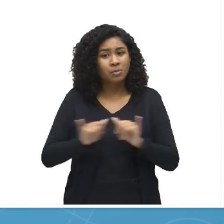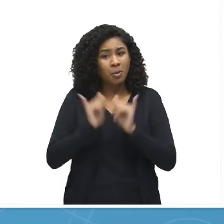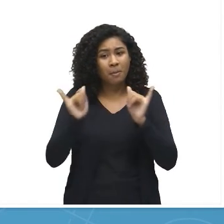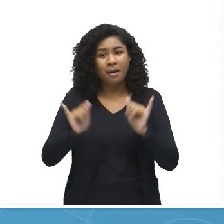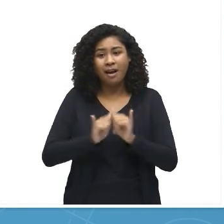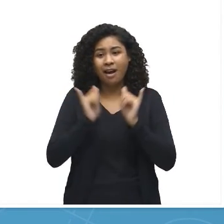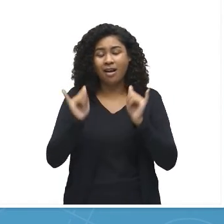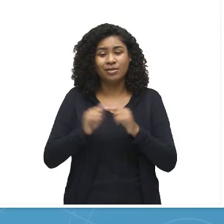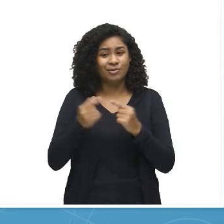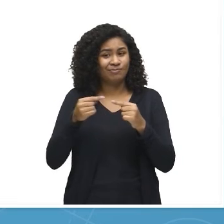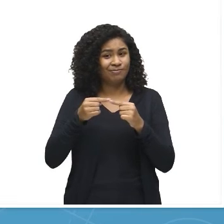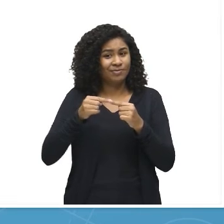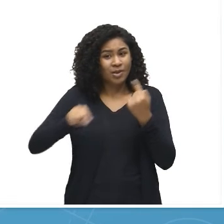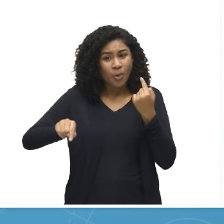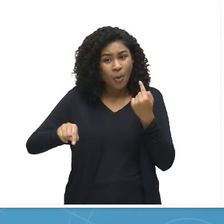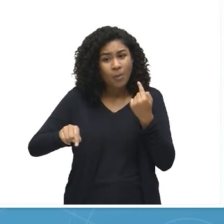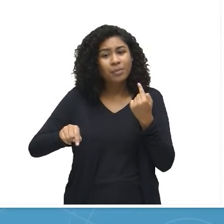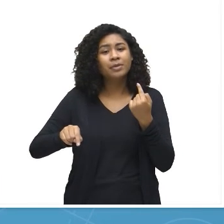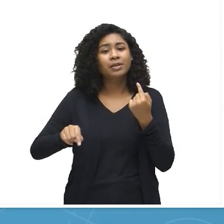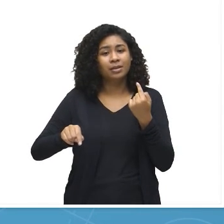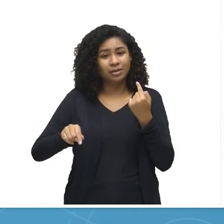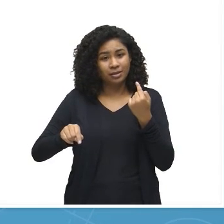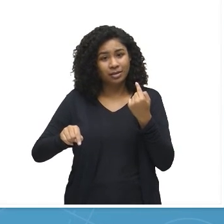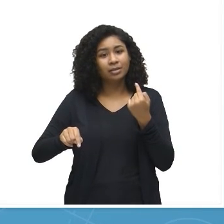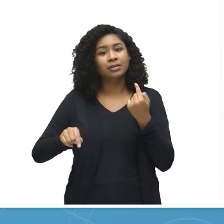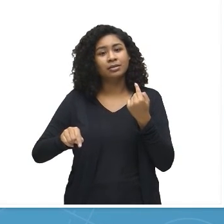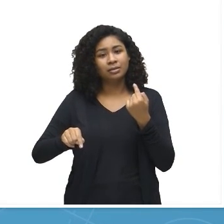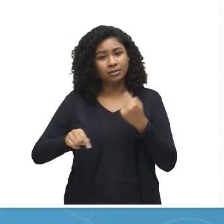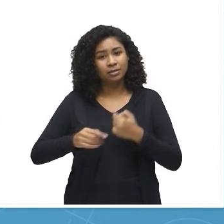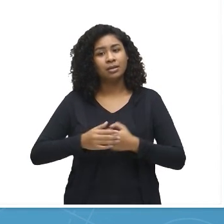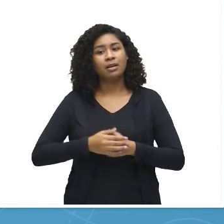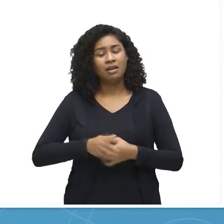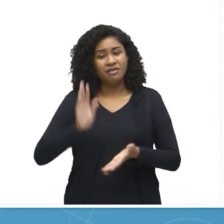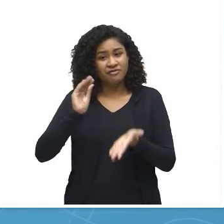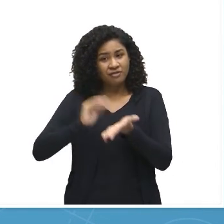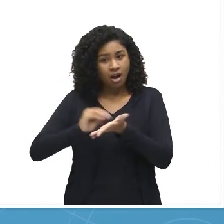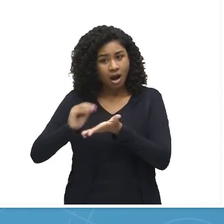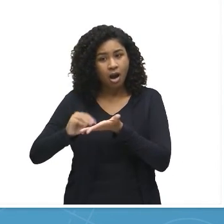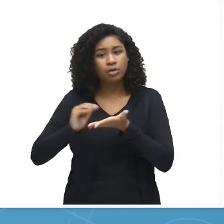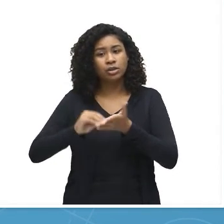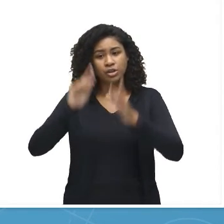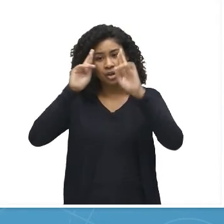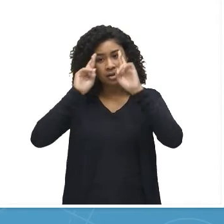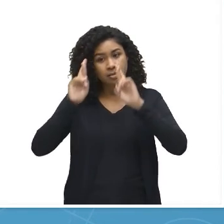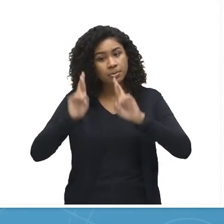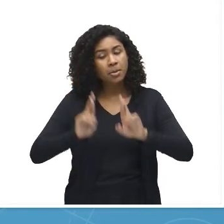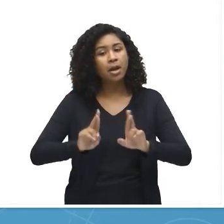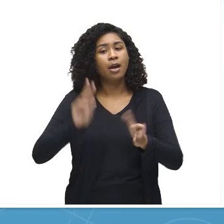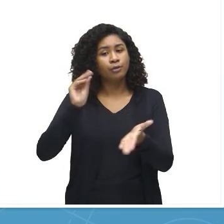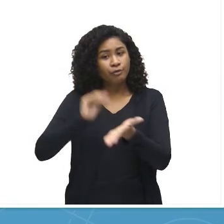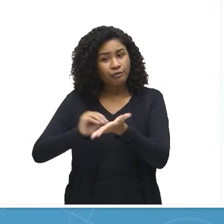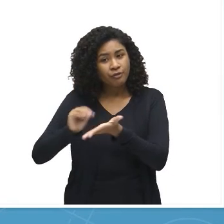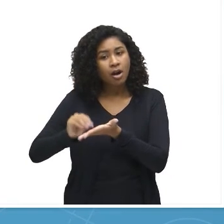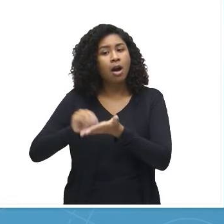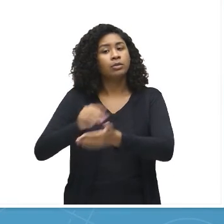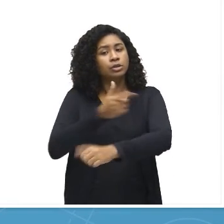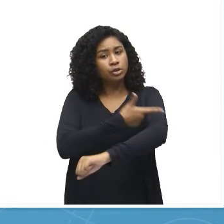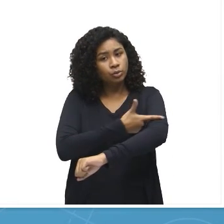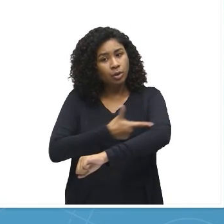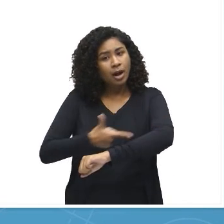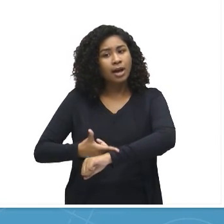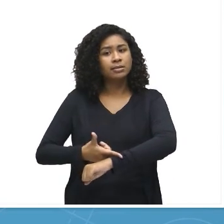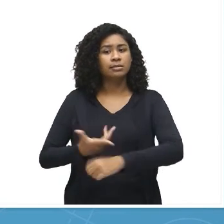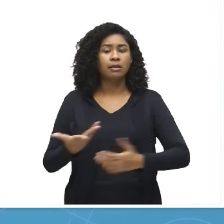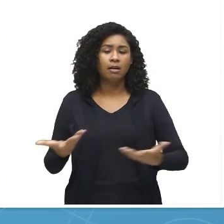né? Isso aí também é chamado de falta de educação, falta de respeito. Que isso, gente? Vocês já estão